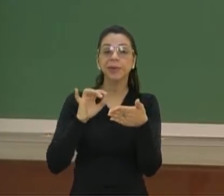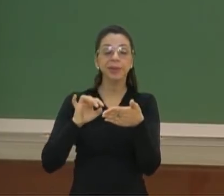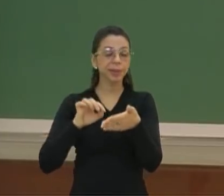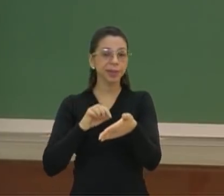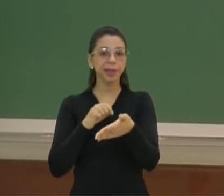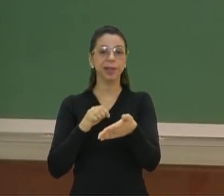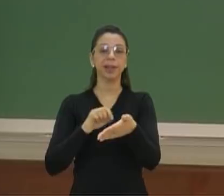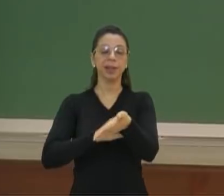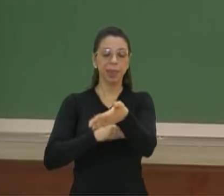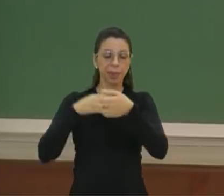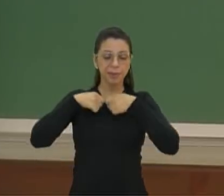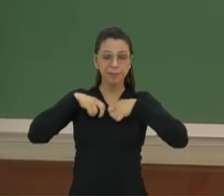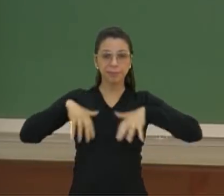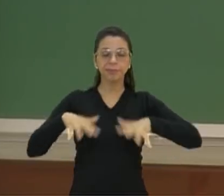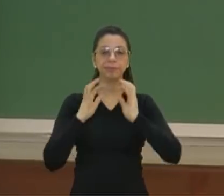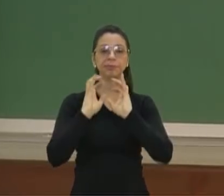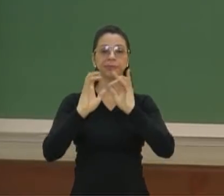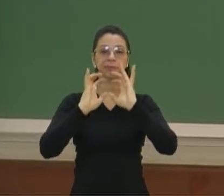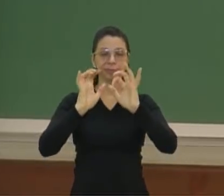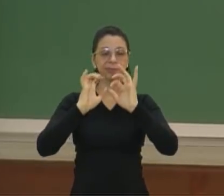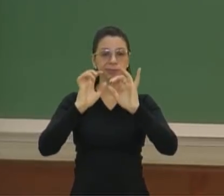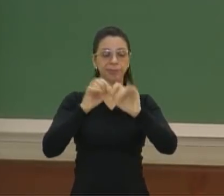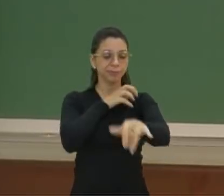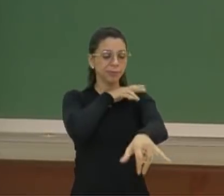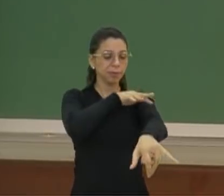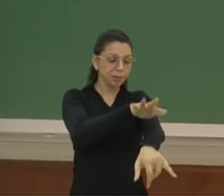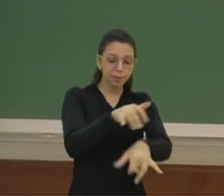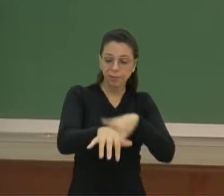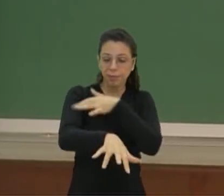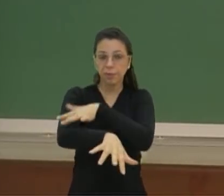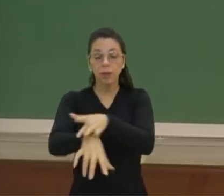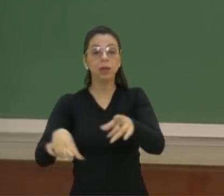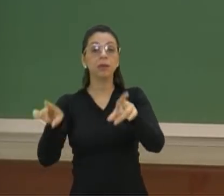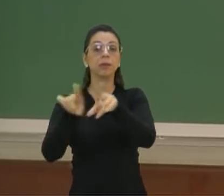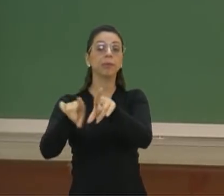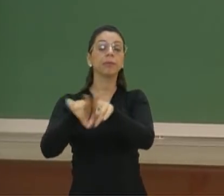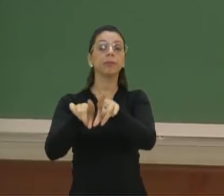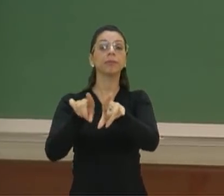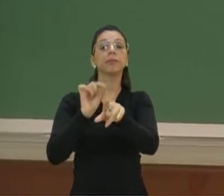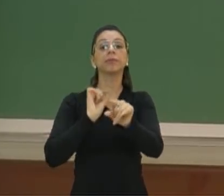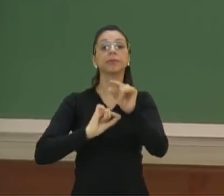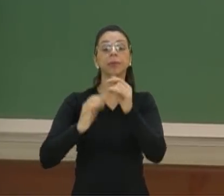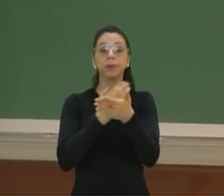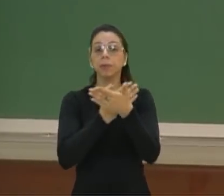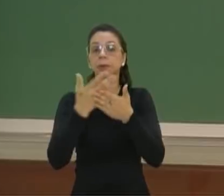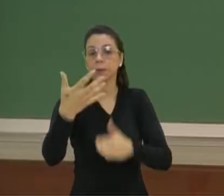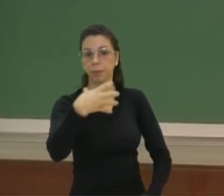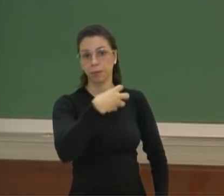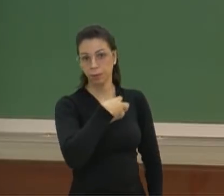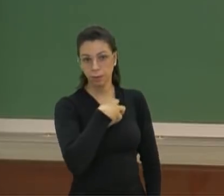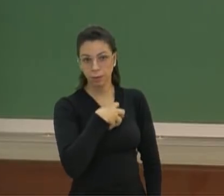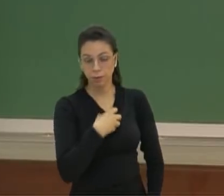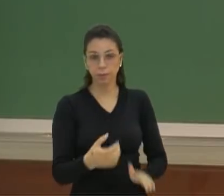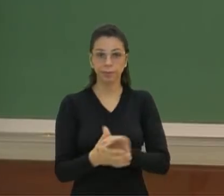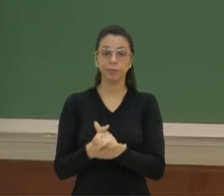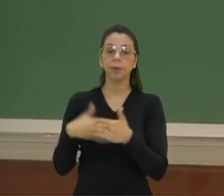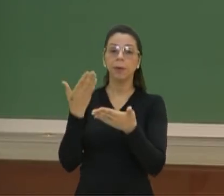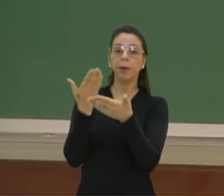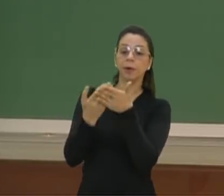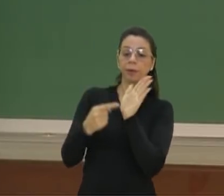nervoso central, sistema nervoso periférico, e daí nós começamos a falar dos sentidos. Eu fiz uma